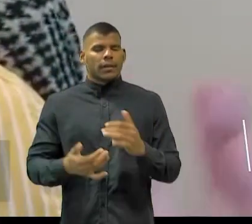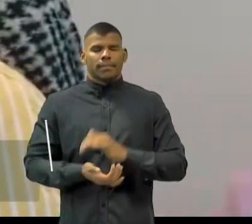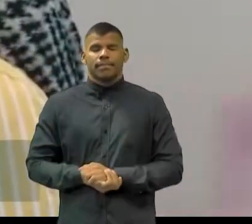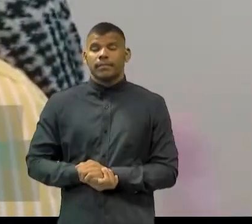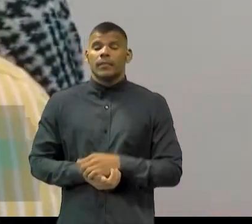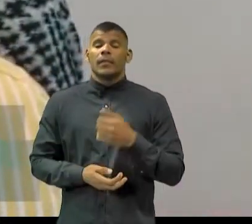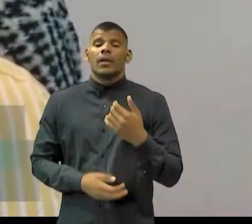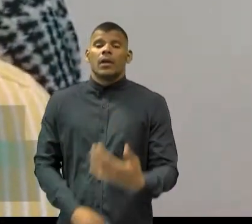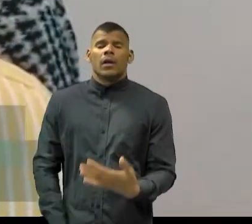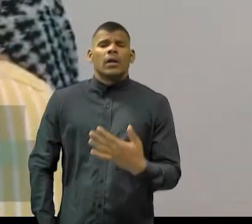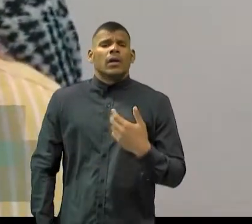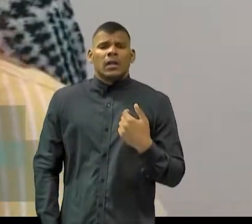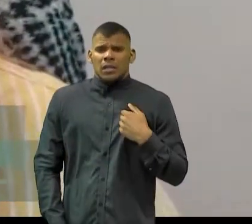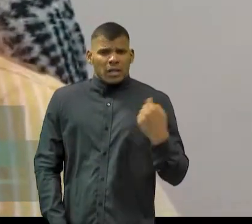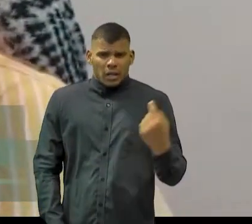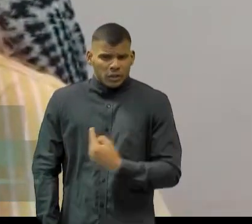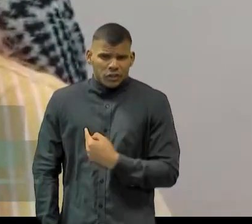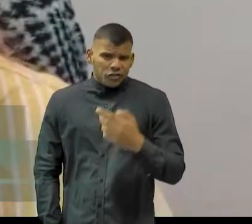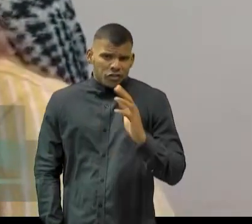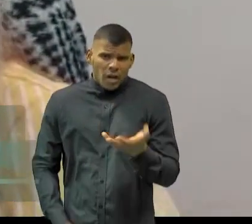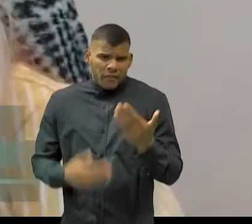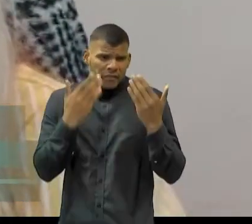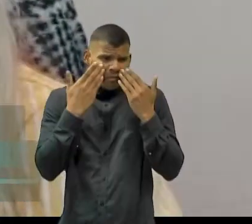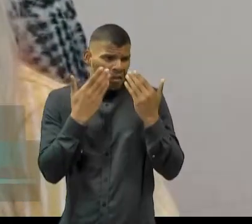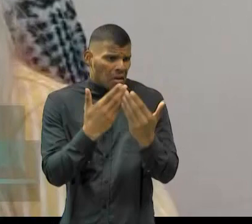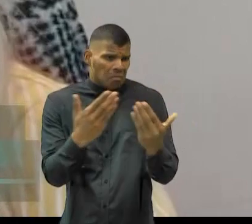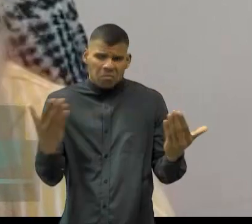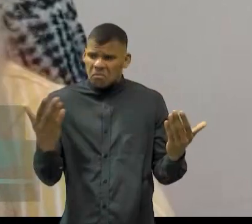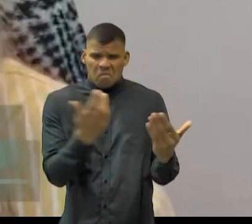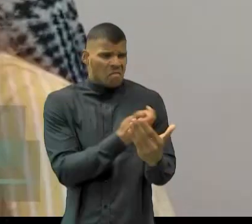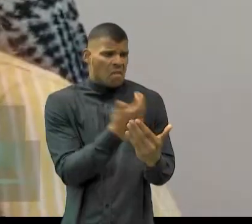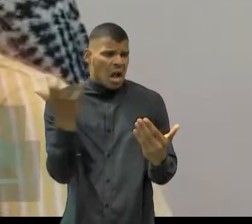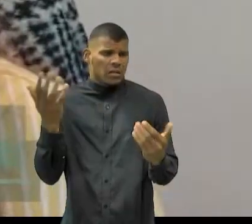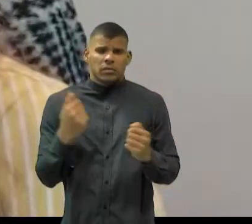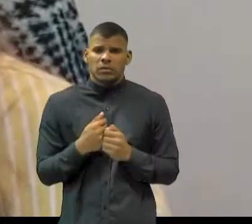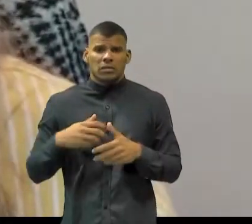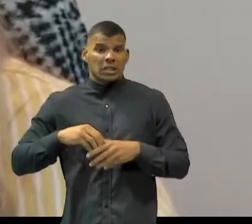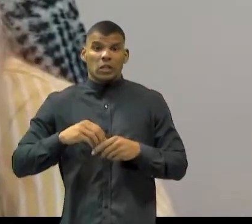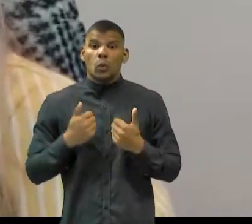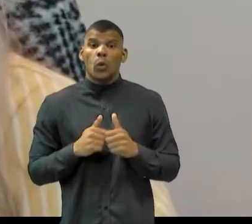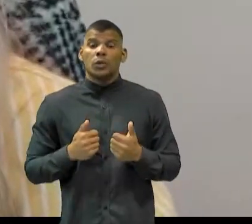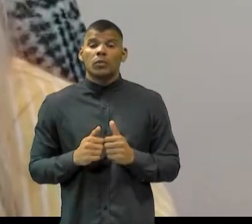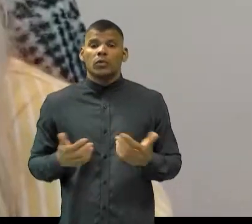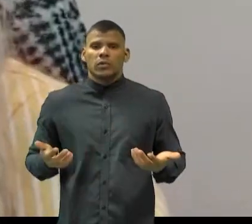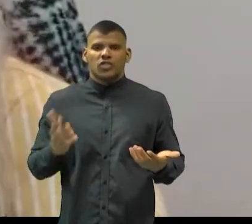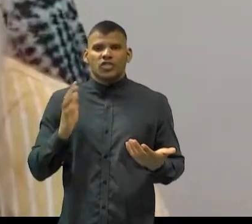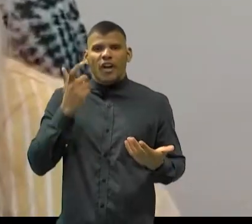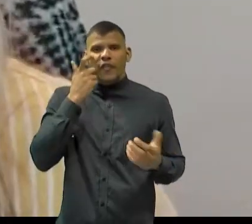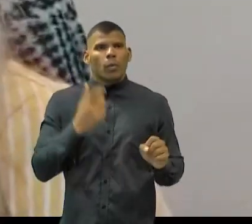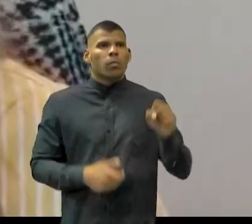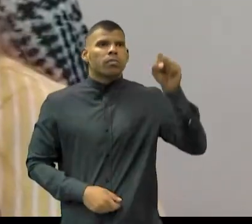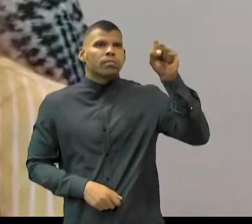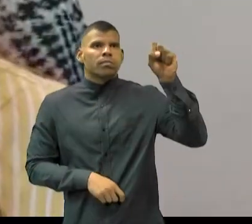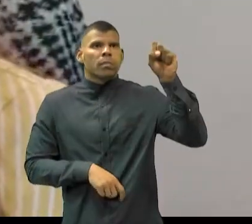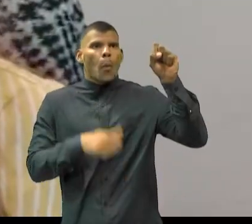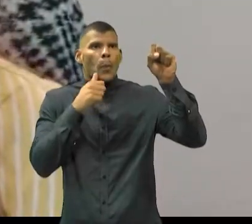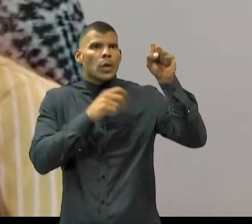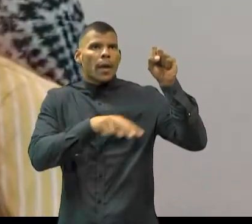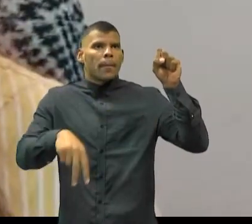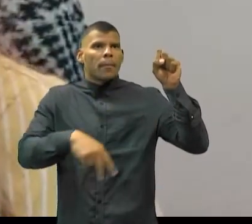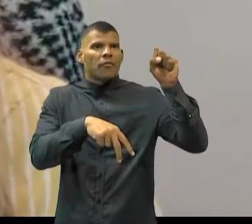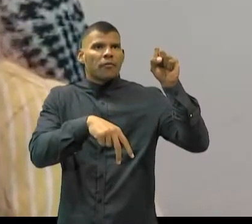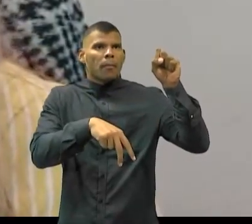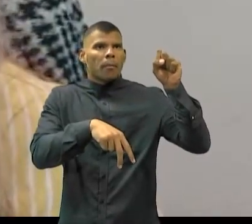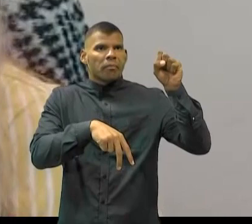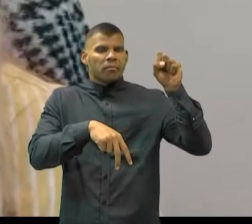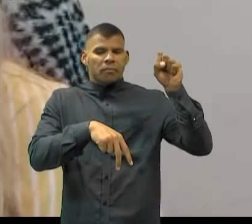a gente vê e que acontece é no transporte público, quando alguém toca outra pessoa sem poder, o fato da pessoa estar usando